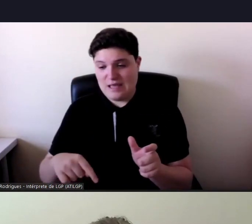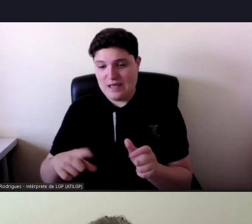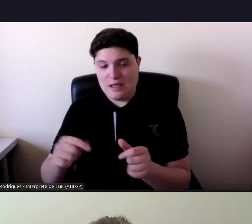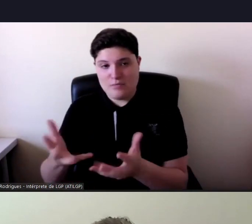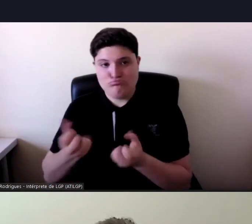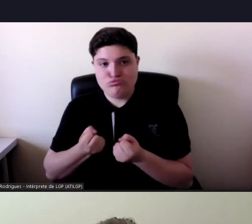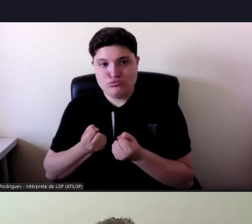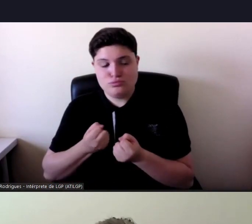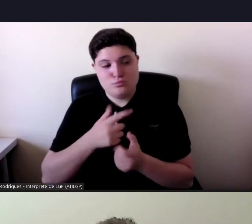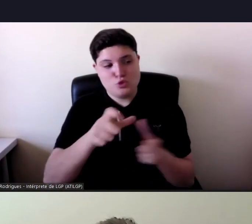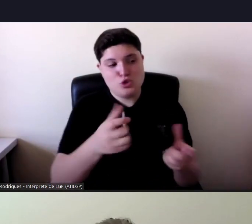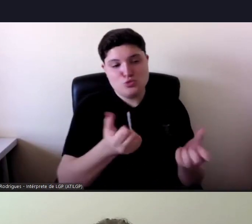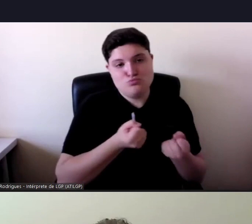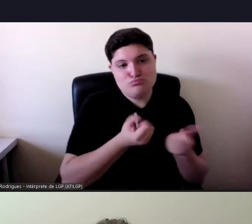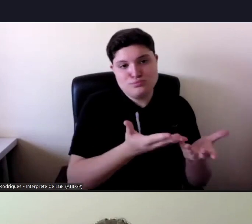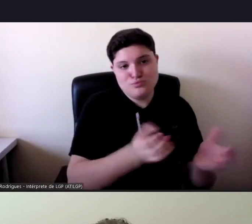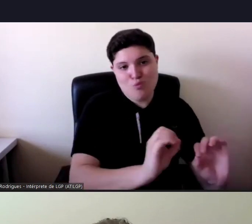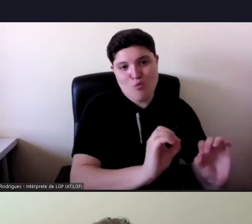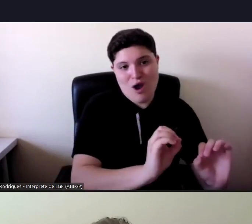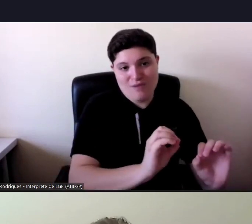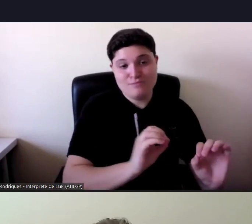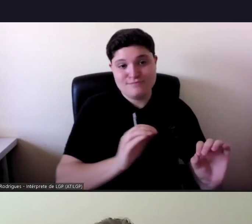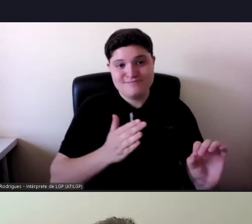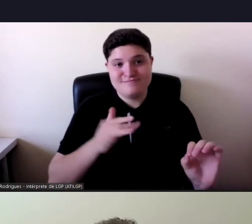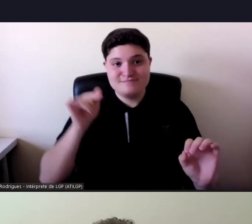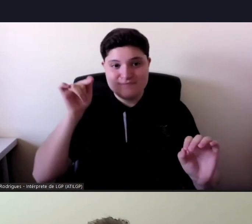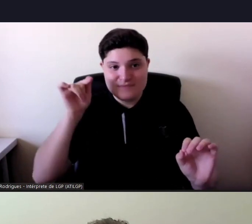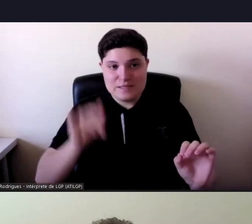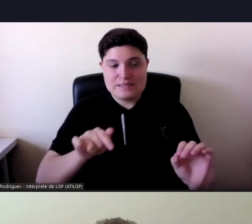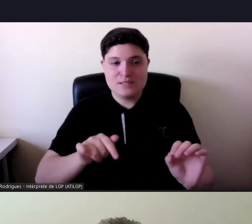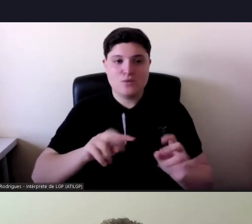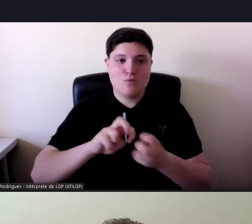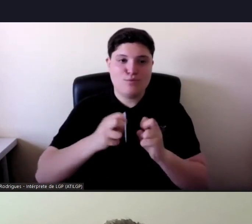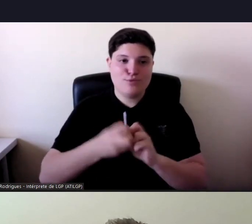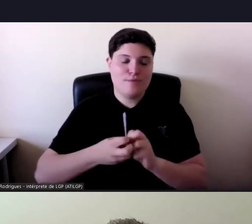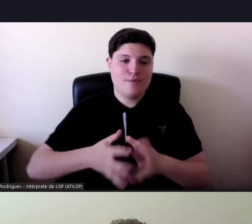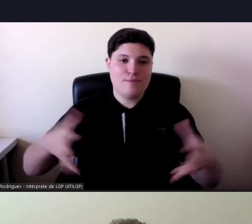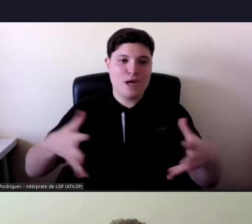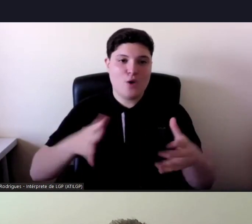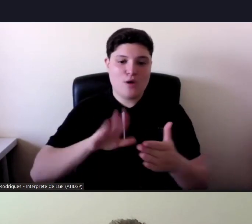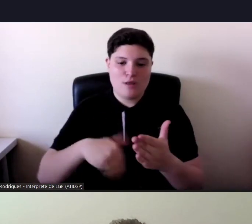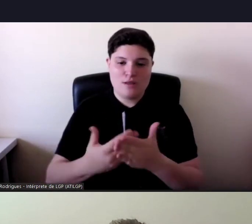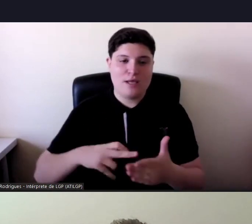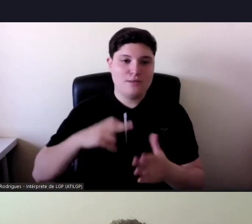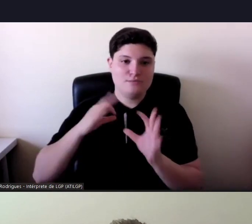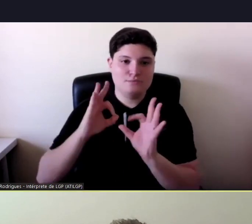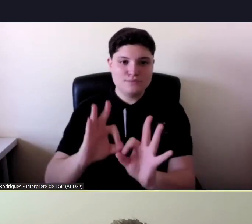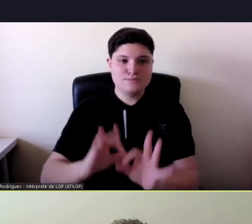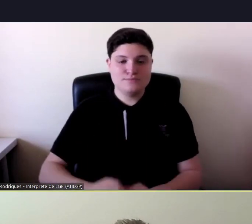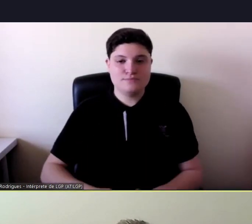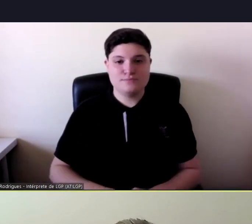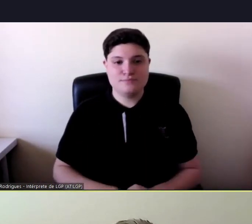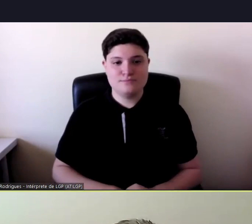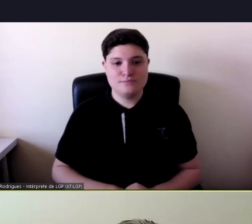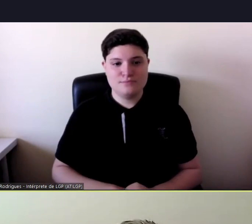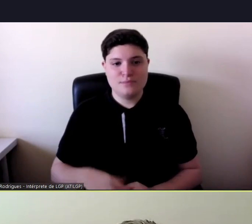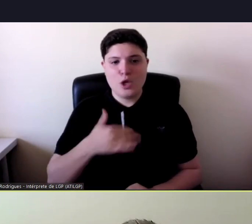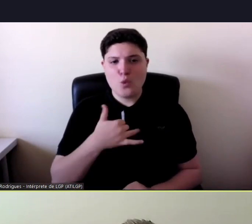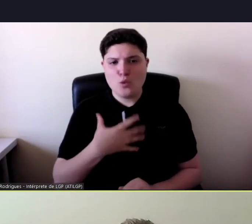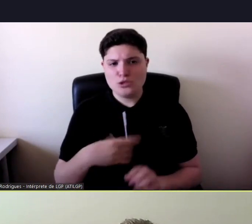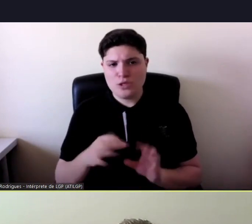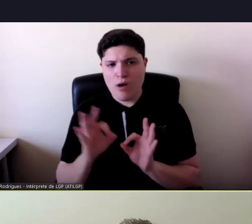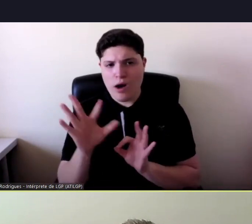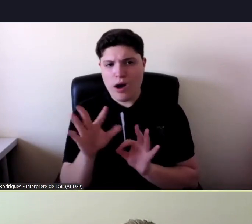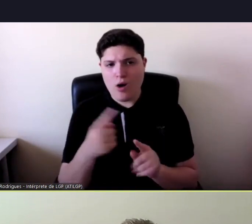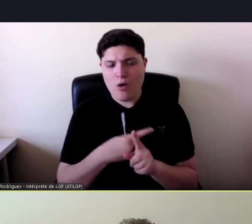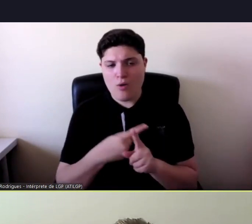parte tem a ver mais com esta política de caráter nacional, acho que podemos passar, e se for necessário mostrar algum destes slides durante a discussão, assim